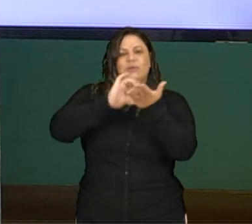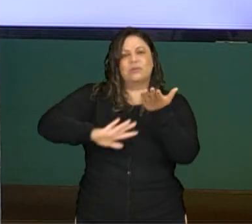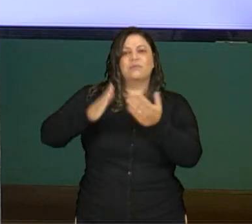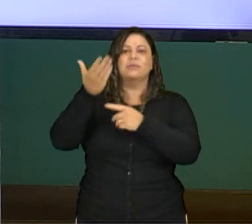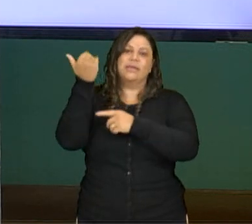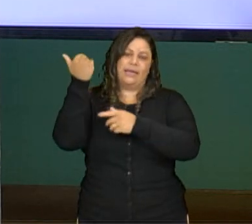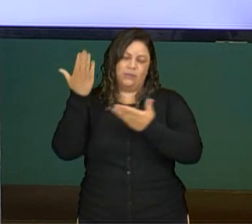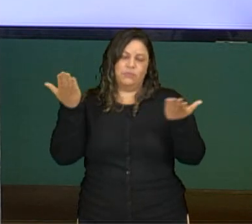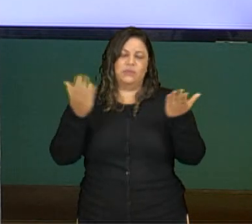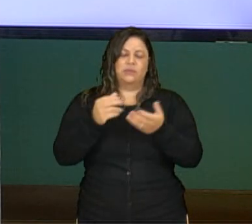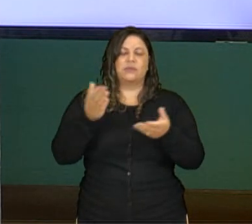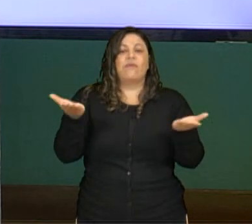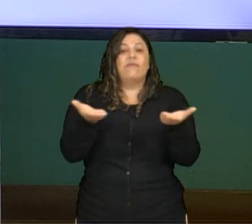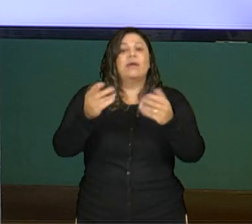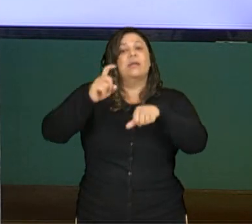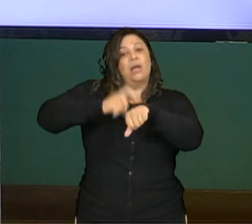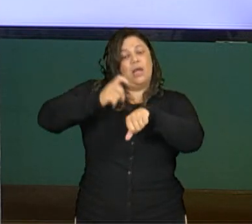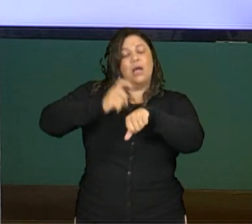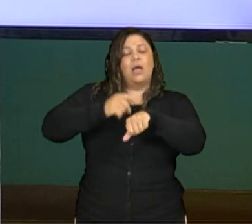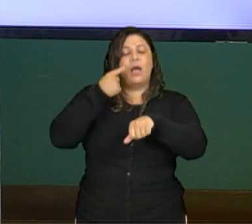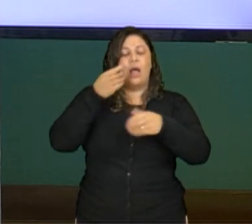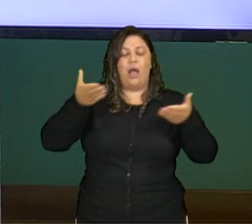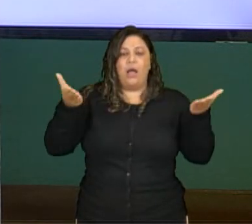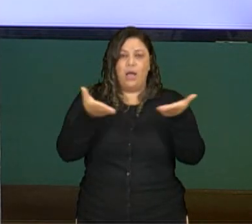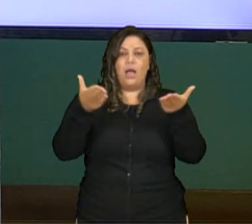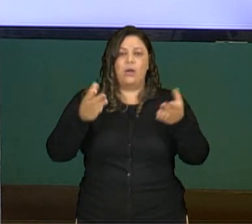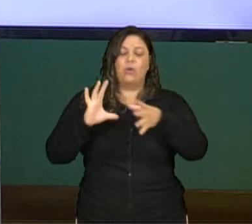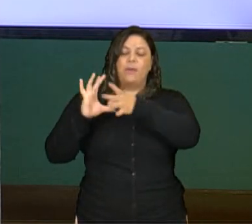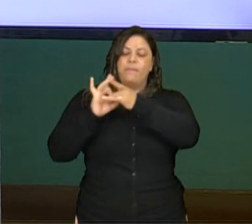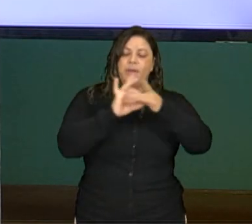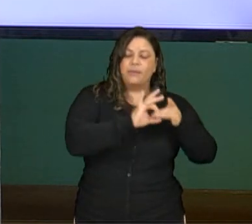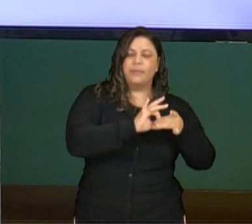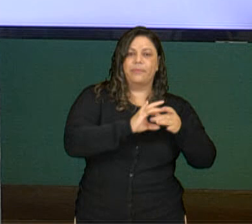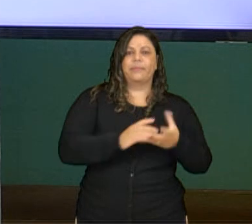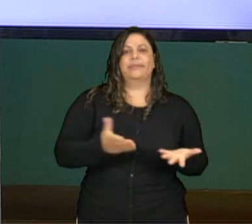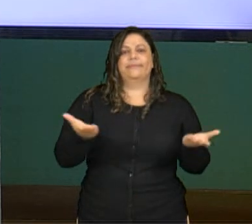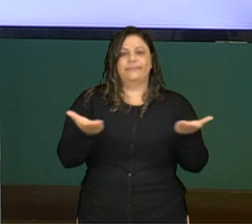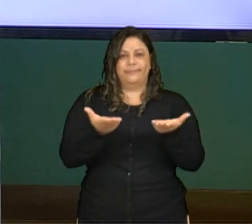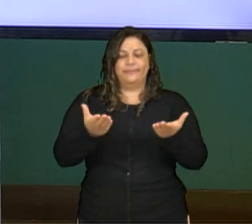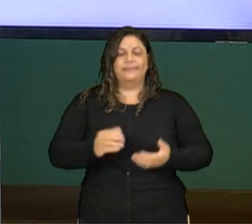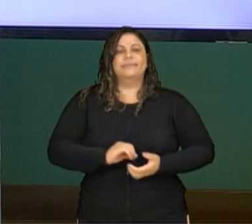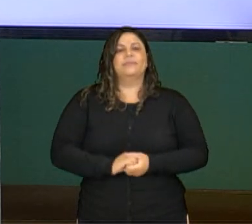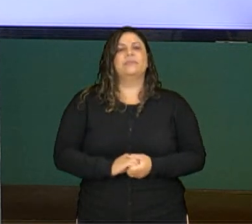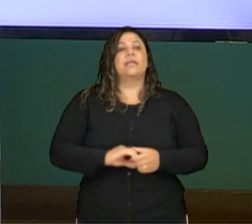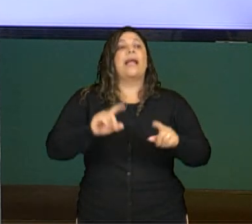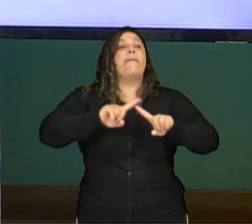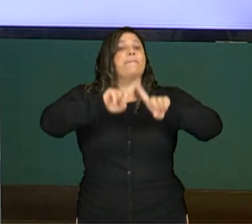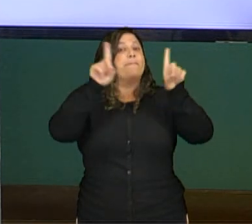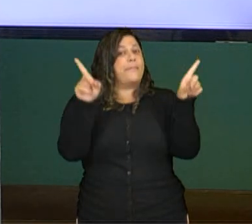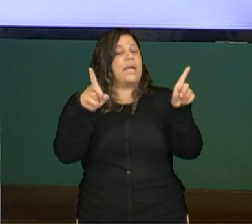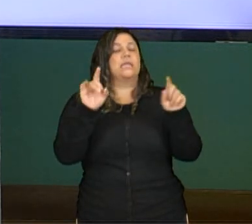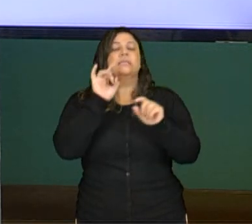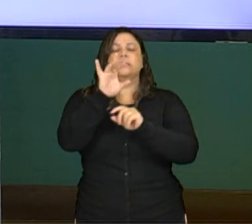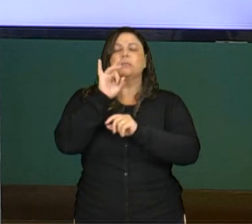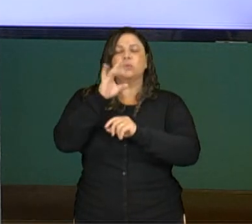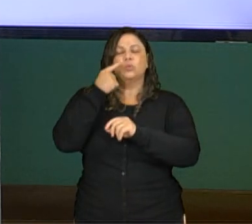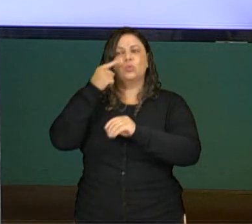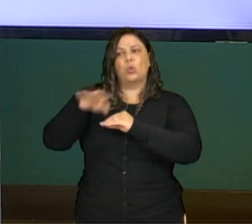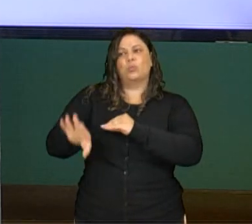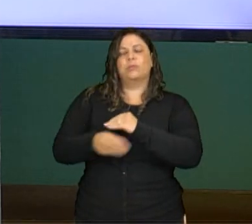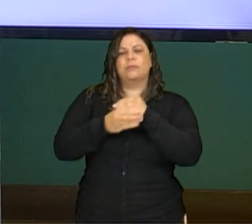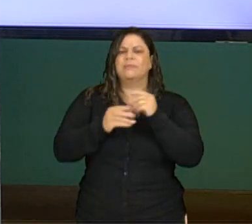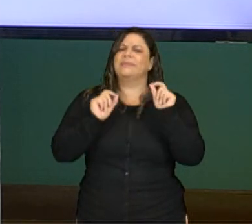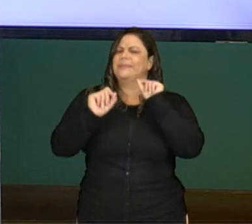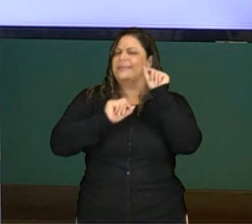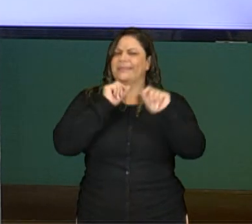agora, completando as ligações químicas de maneira que satisfaça cada átomo. Só aqui uma questão aqui de aplicação.